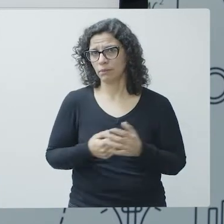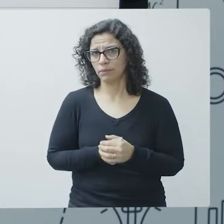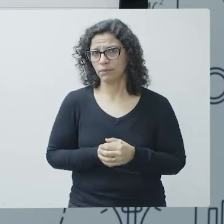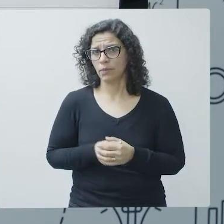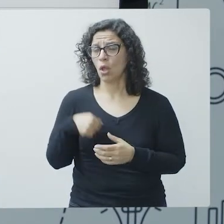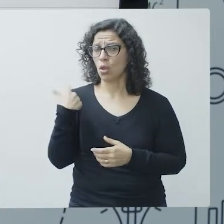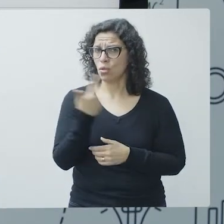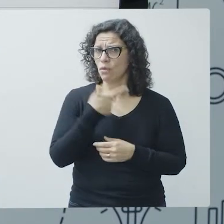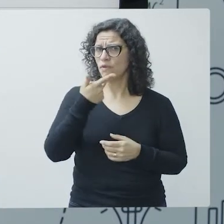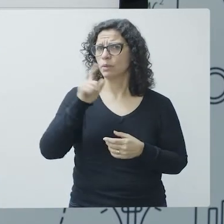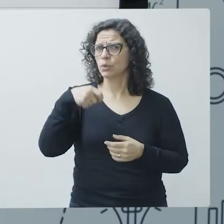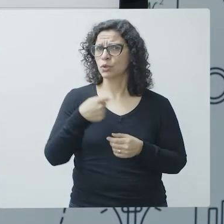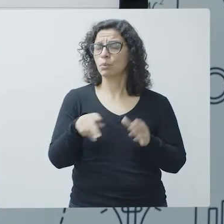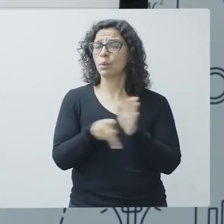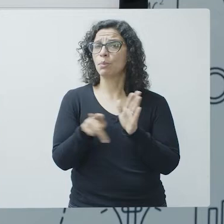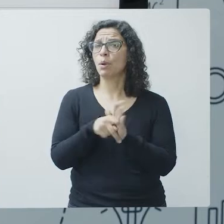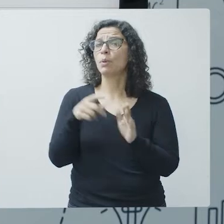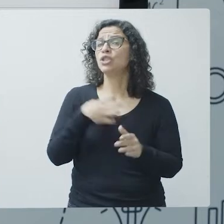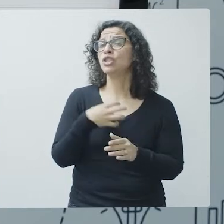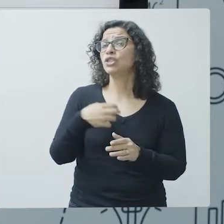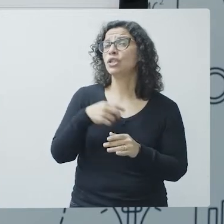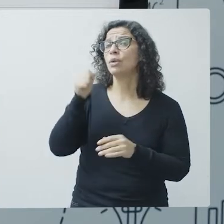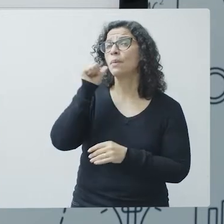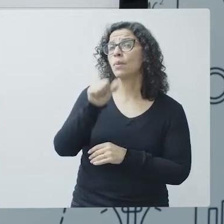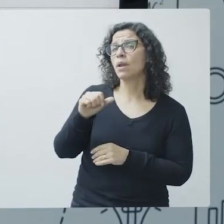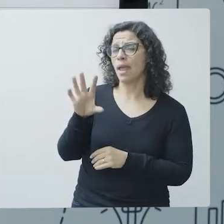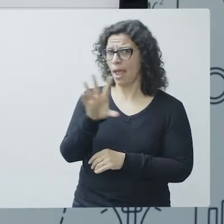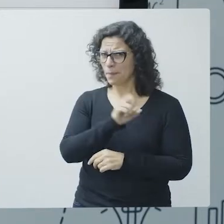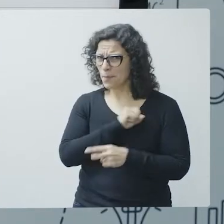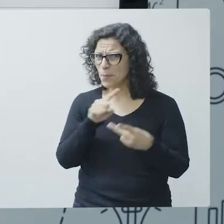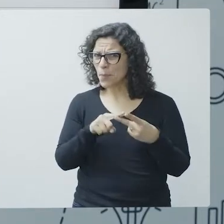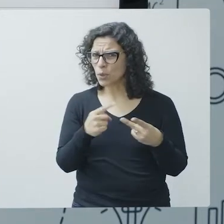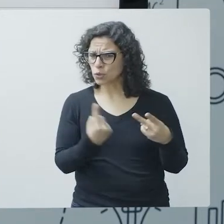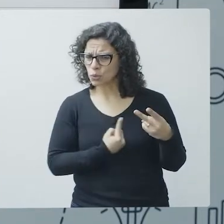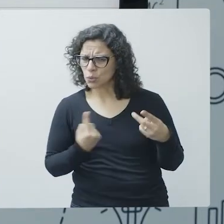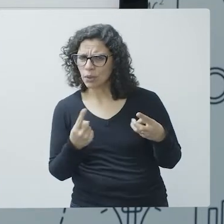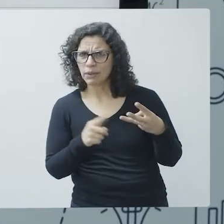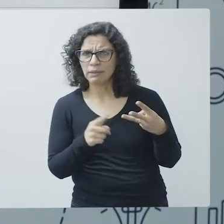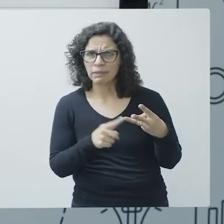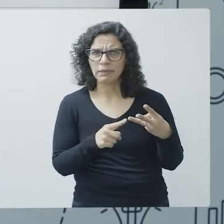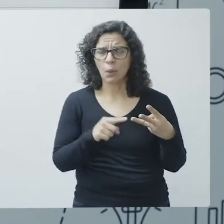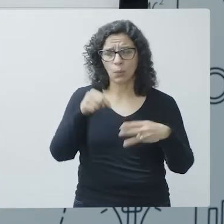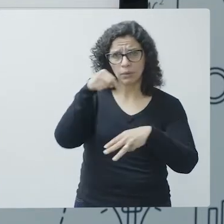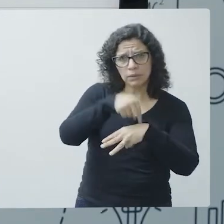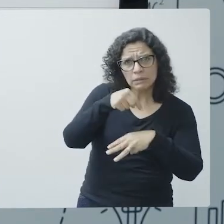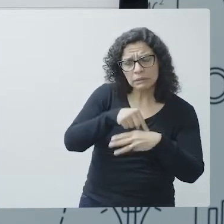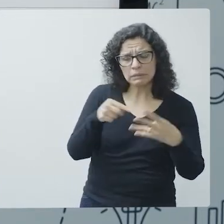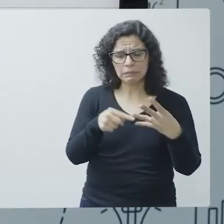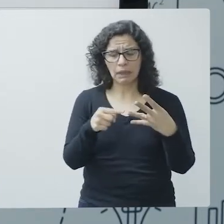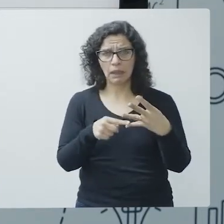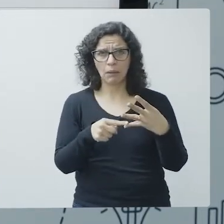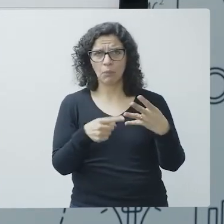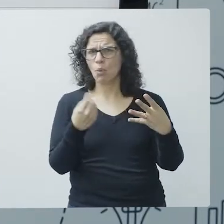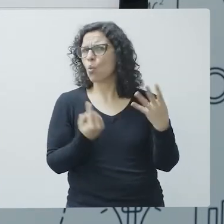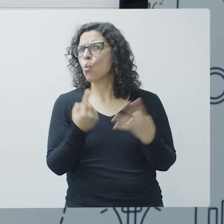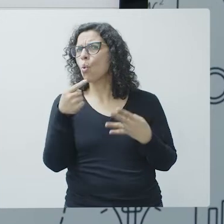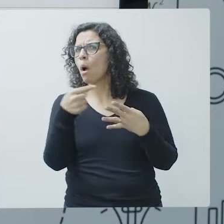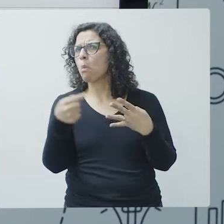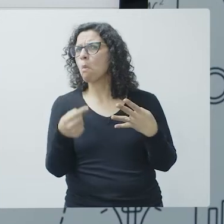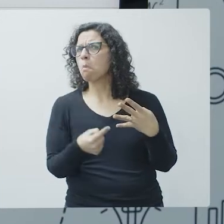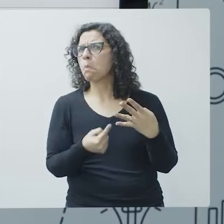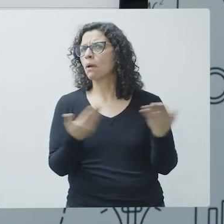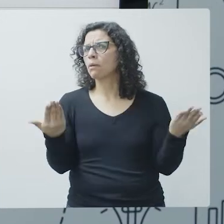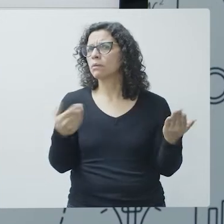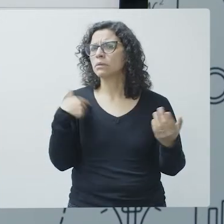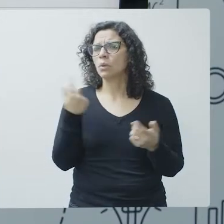pouquinho dos temas da Cecília Meirelles. Será que é amor? Será que é solidão? Será que é tempo? O que você acha? Quais hipóteses